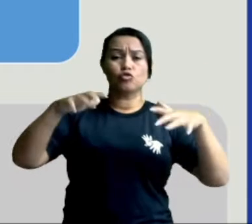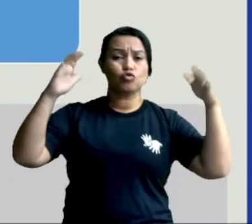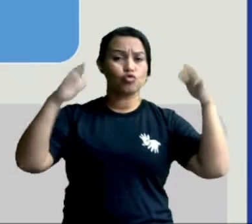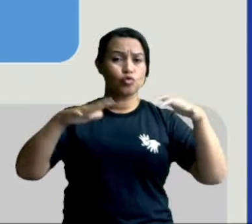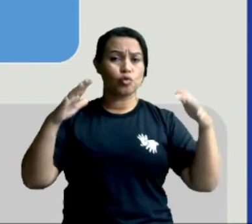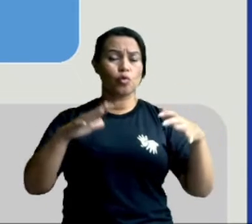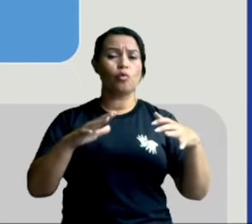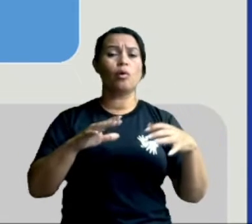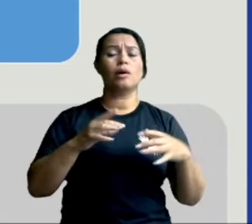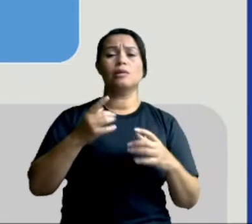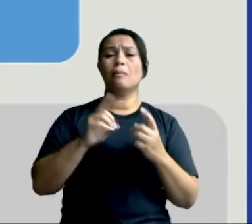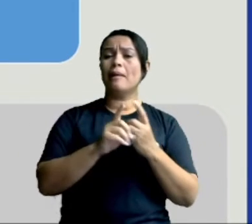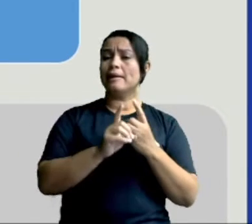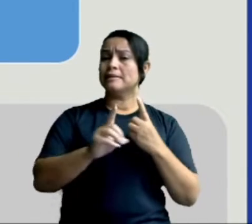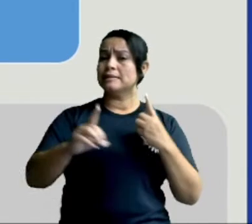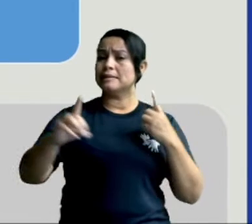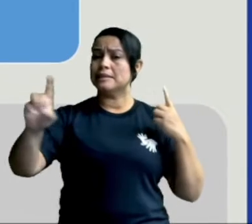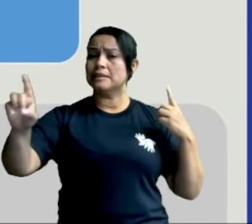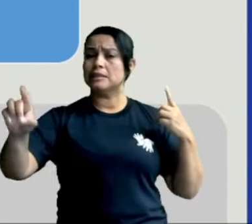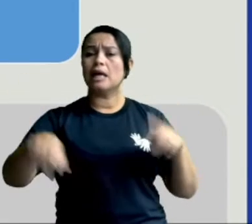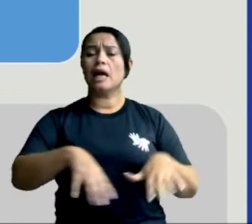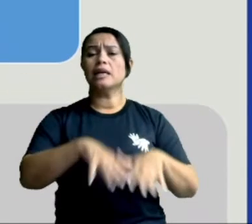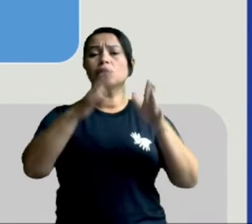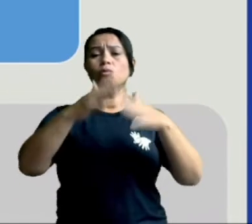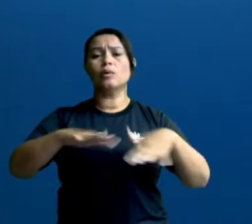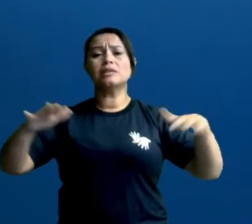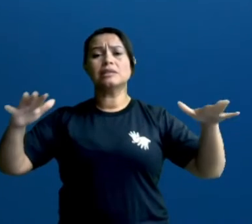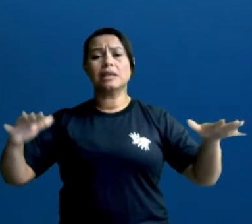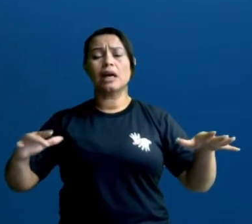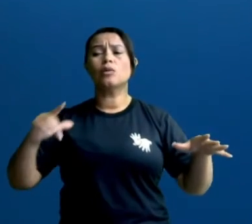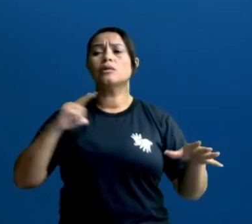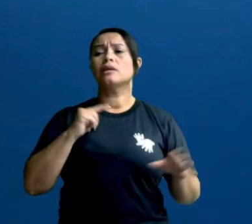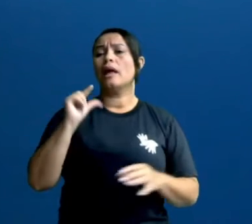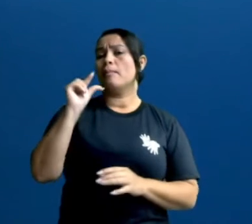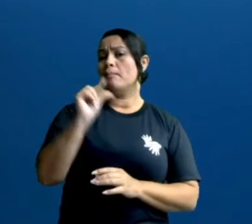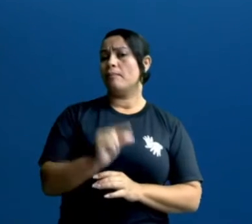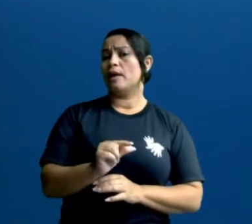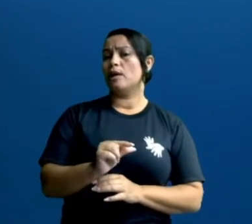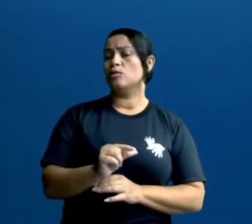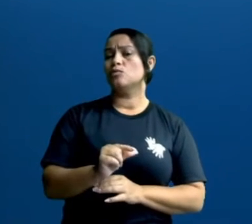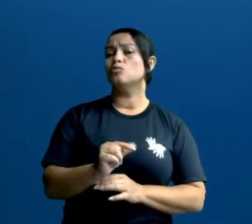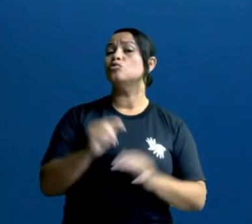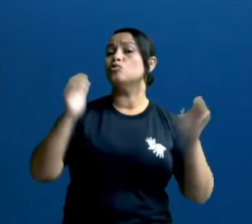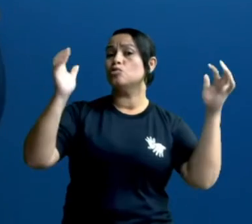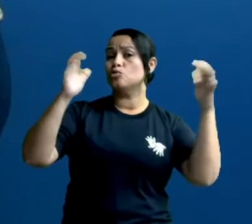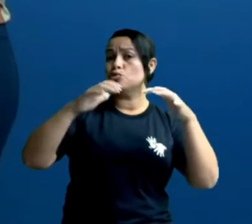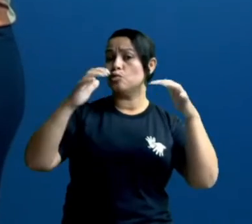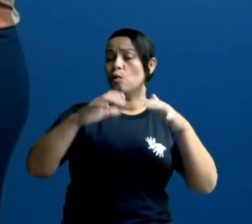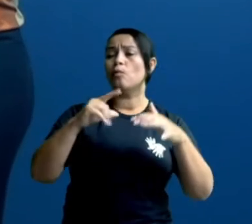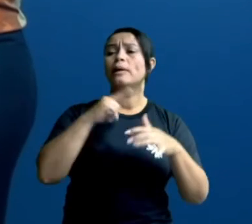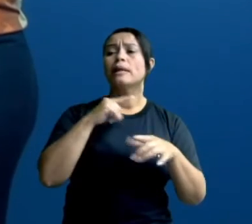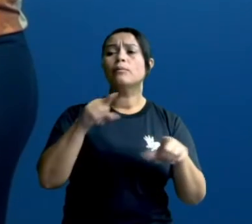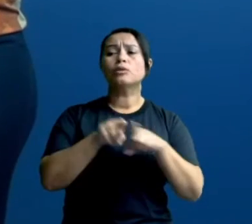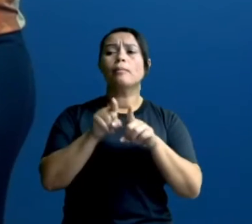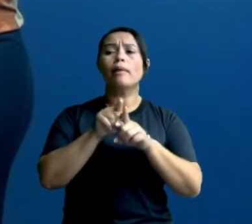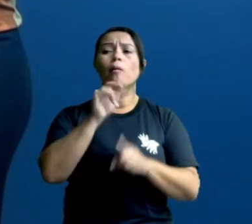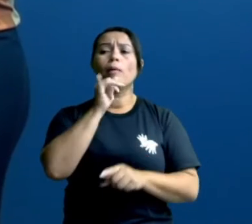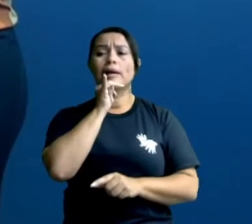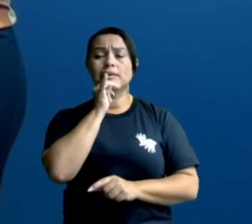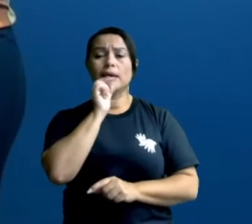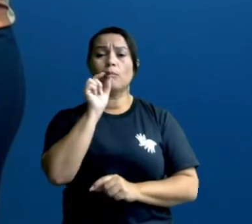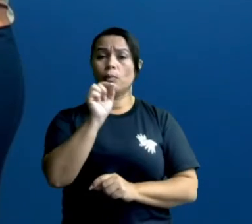tão quanto mais distante do Oceano do mar menor vai ser a quantidade de chuva e a gente tem um